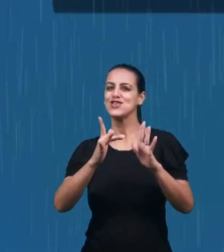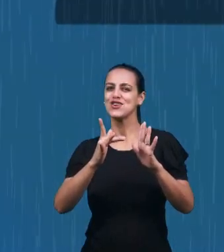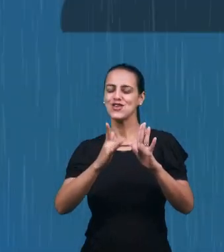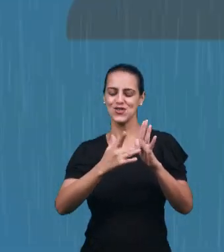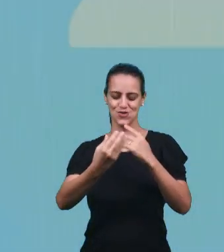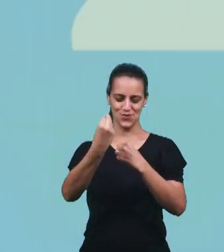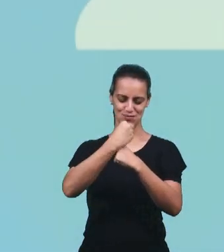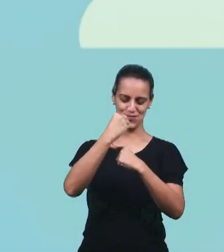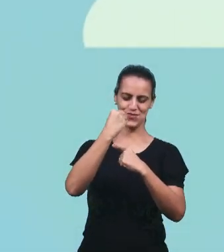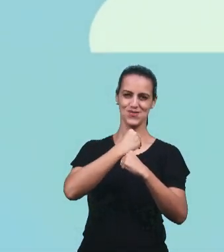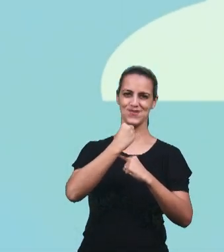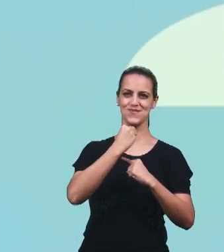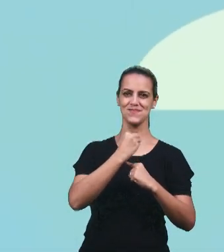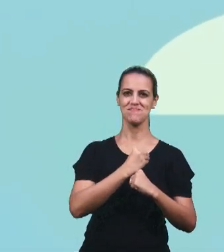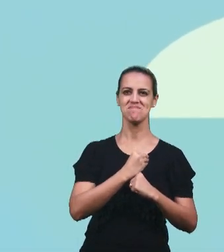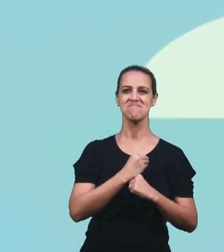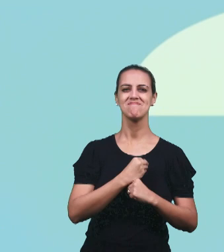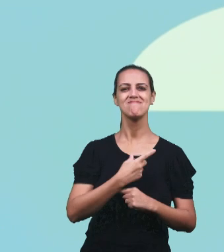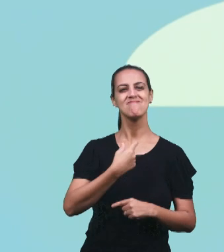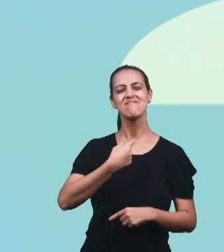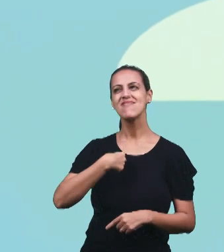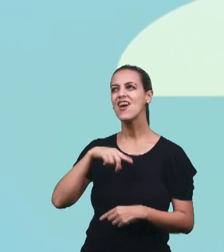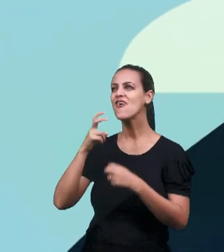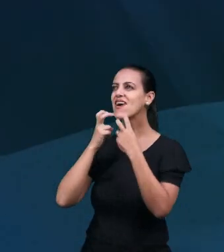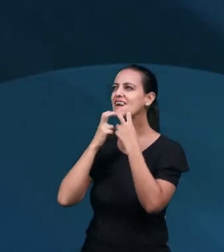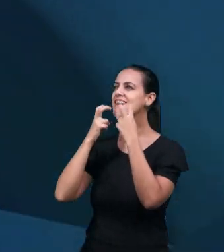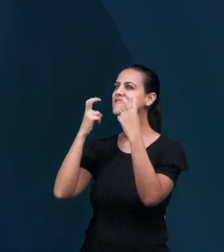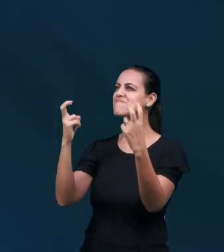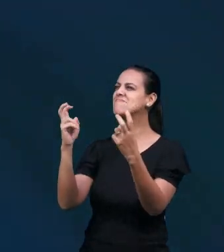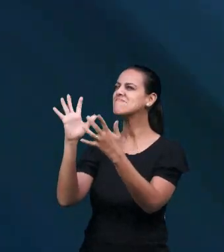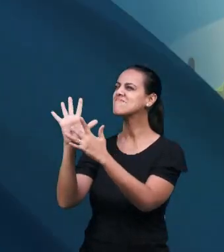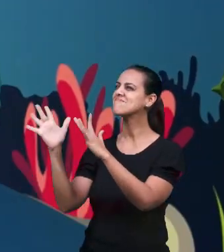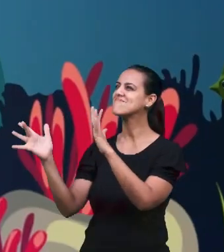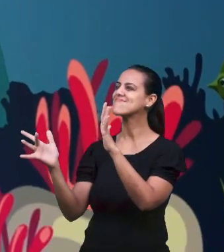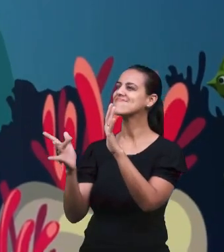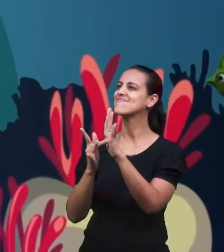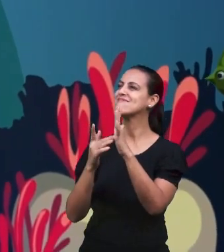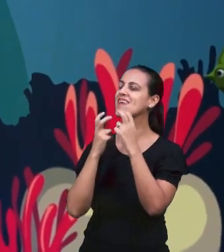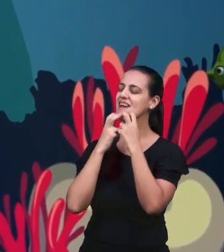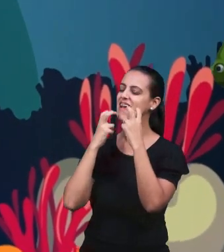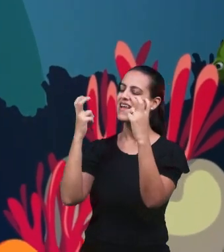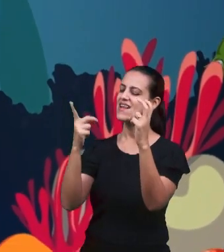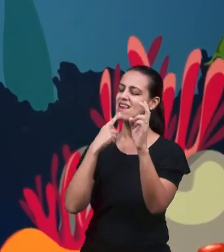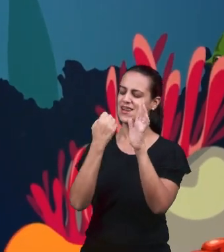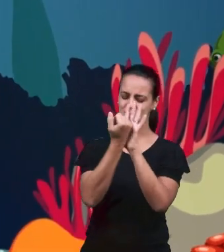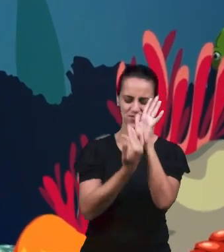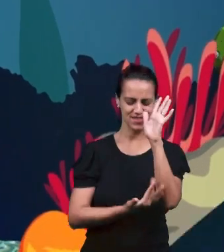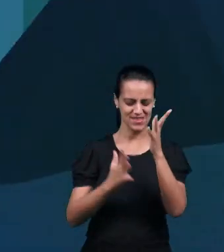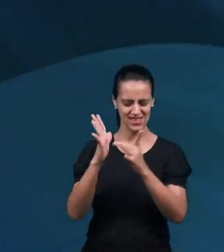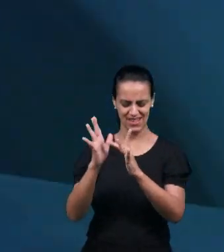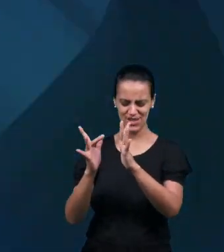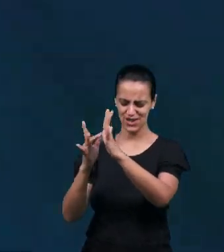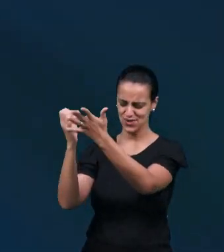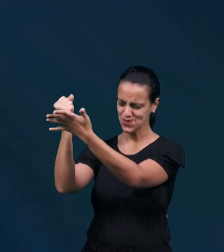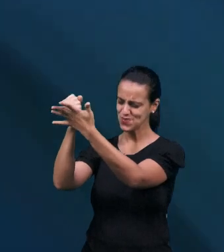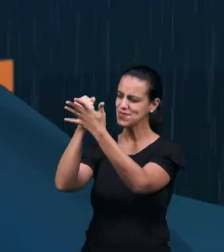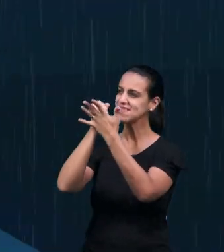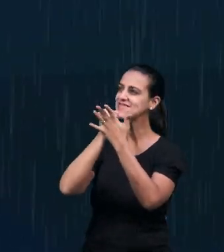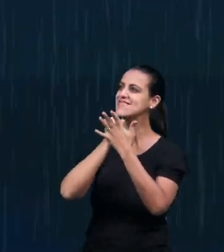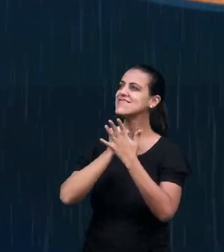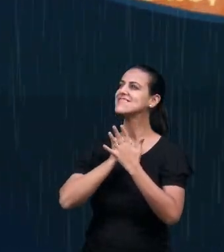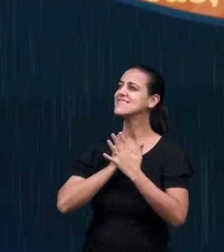Ele o capitão. Vou a Jesus, vou a âncora lançar. Vou